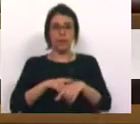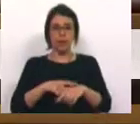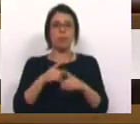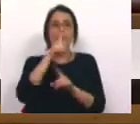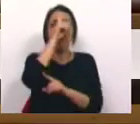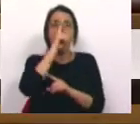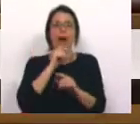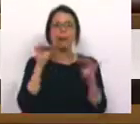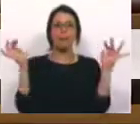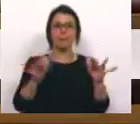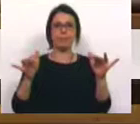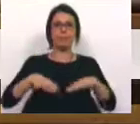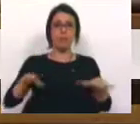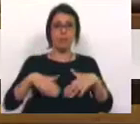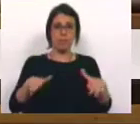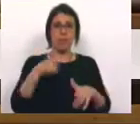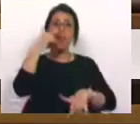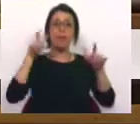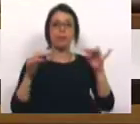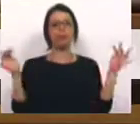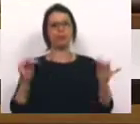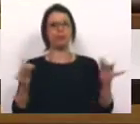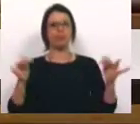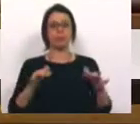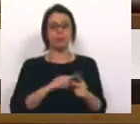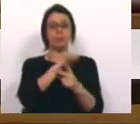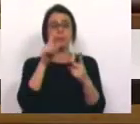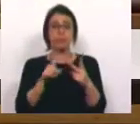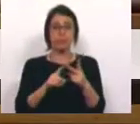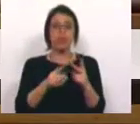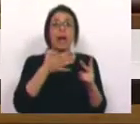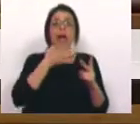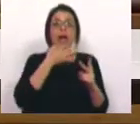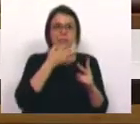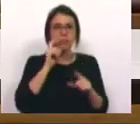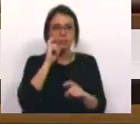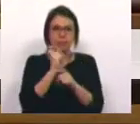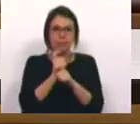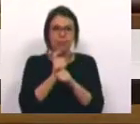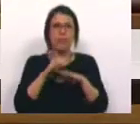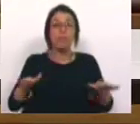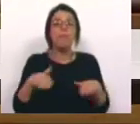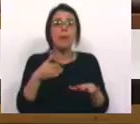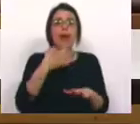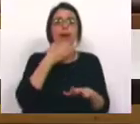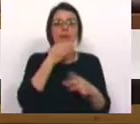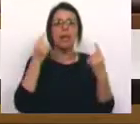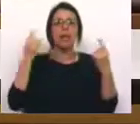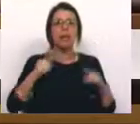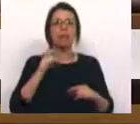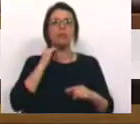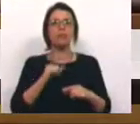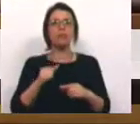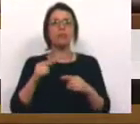os hábitos de frequência de praias por parte das populações. Segundo, só são vigiadas as praias